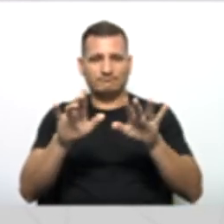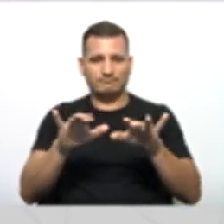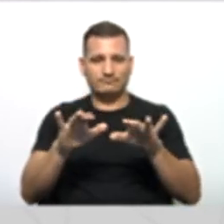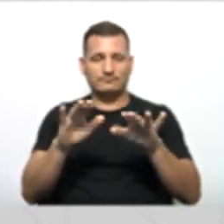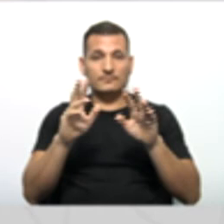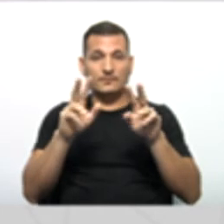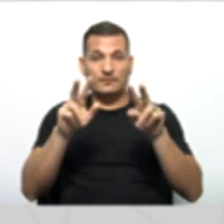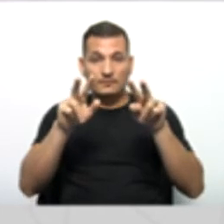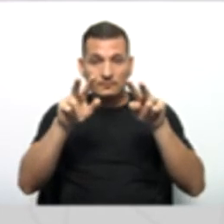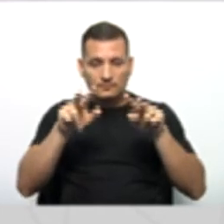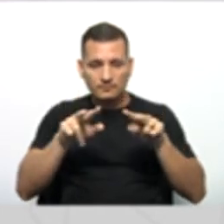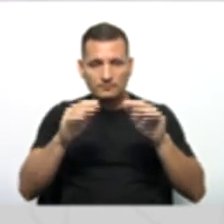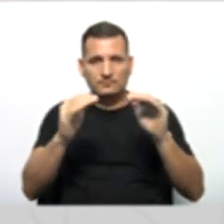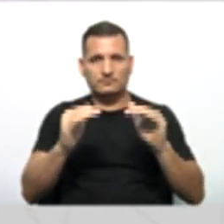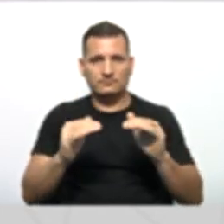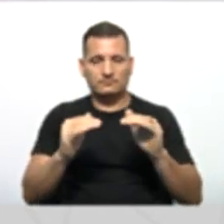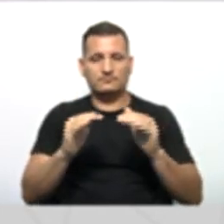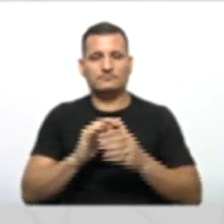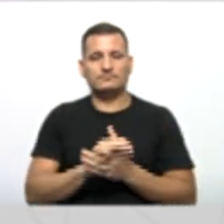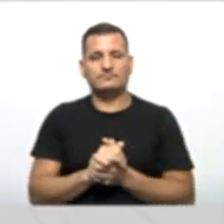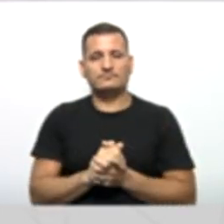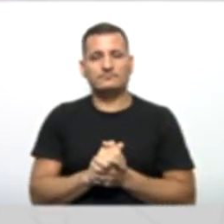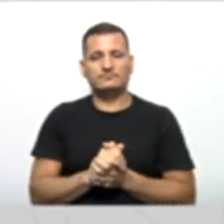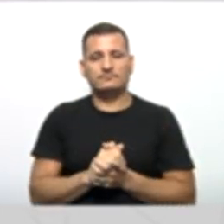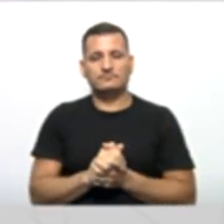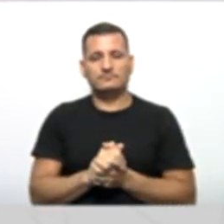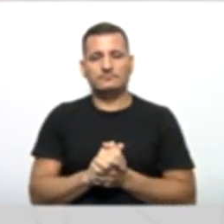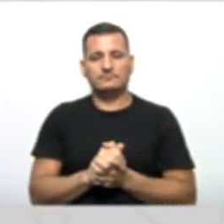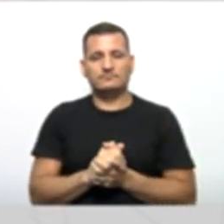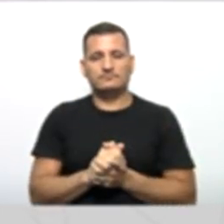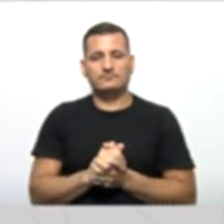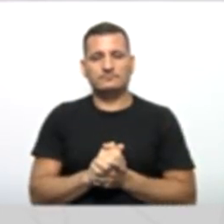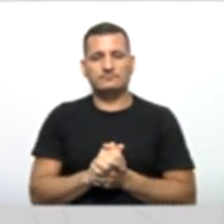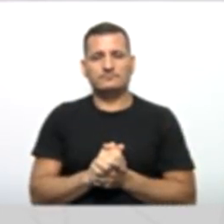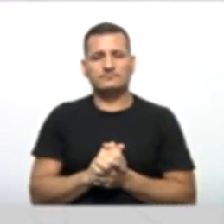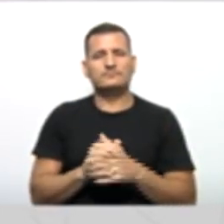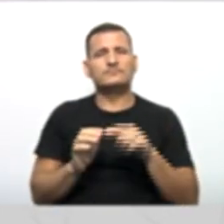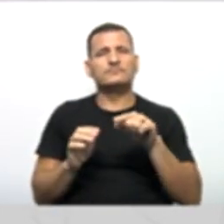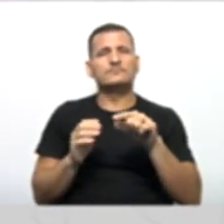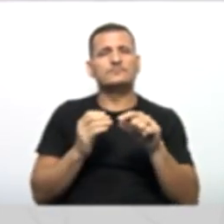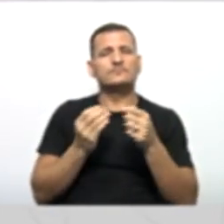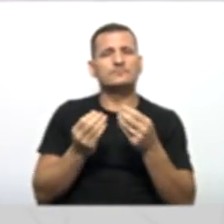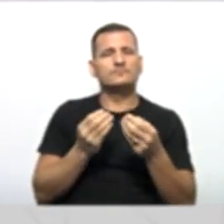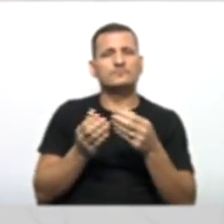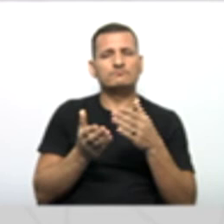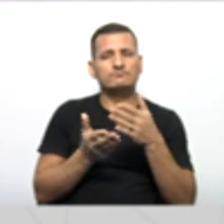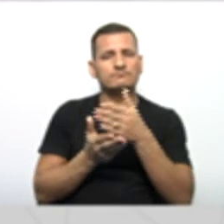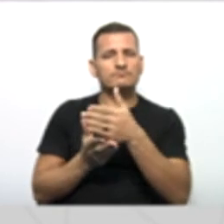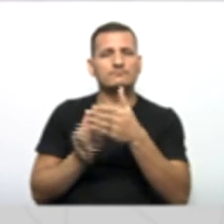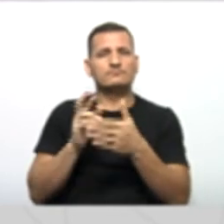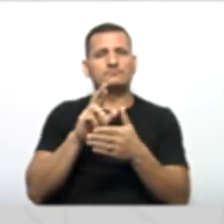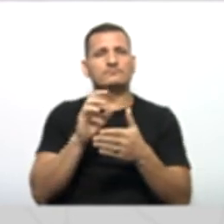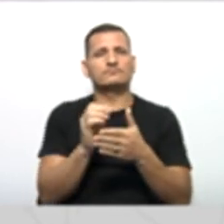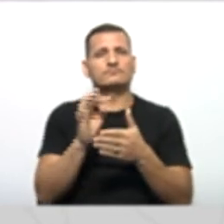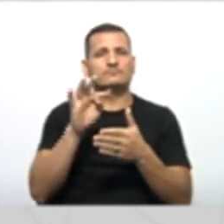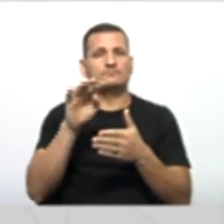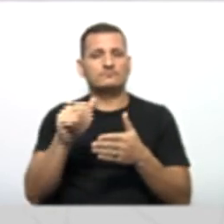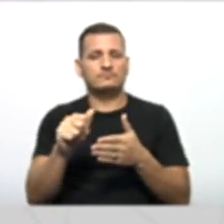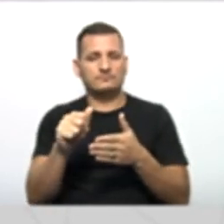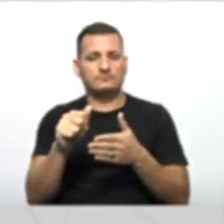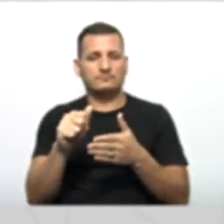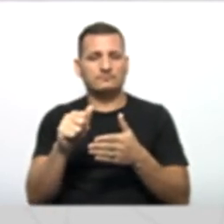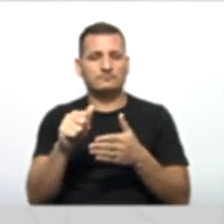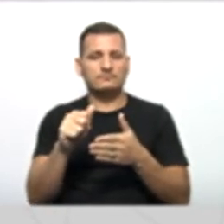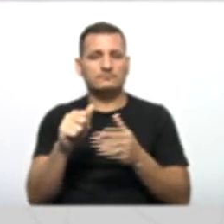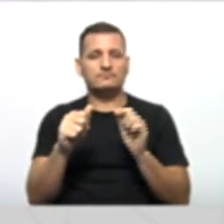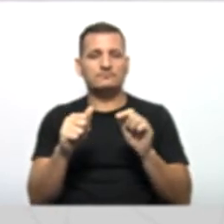observar aí né é informado para a rota que será permitida a passagem de um valor do